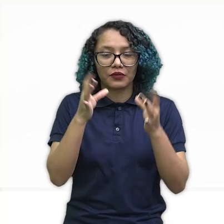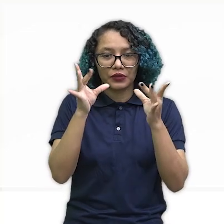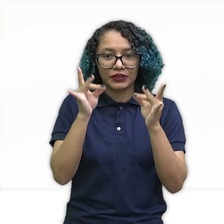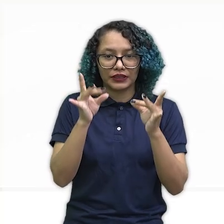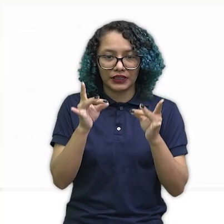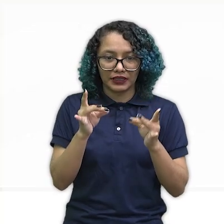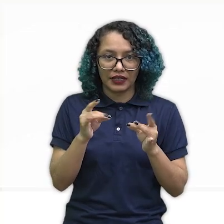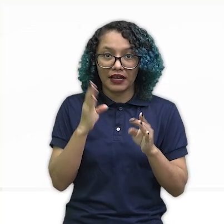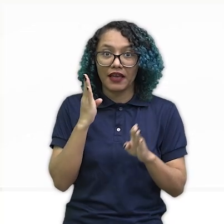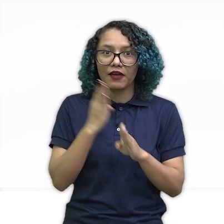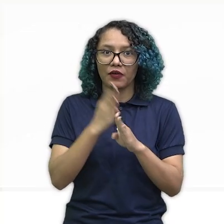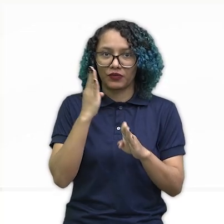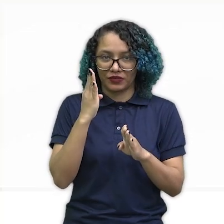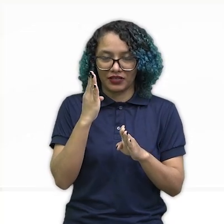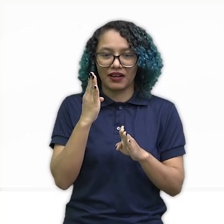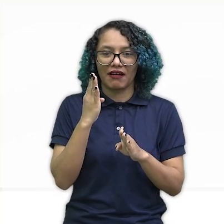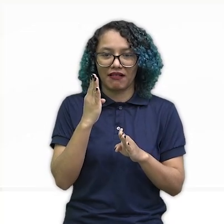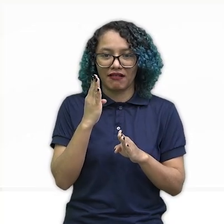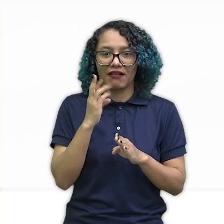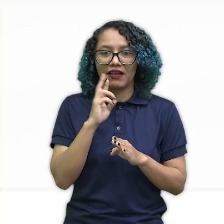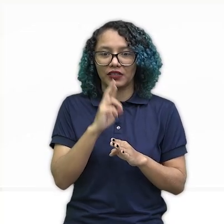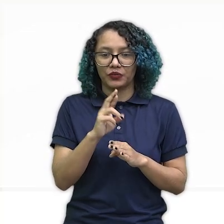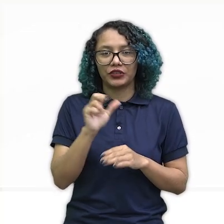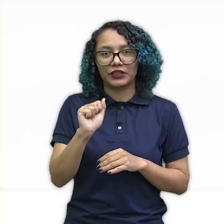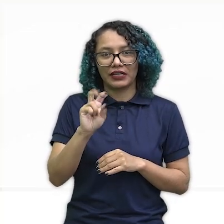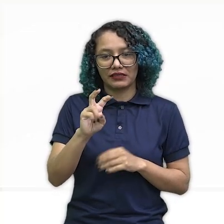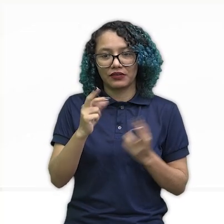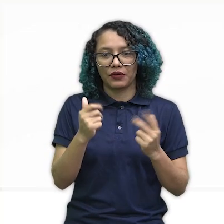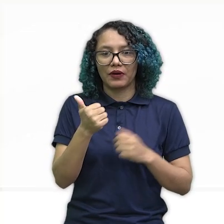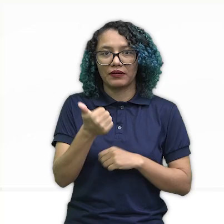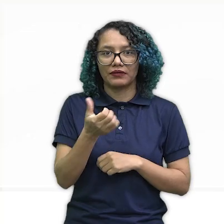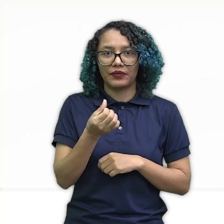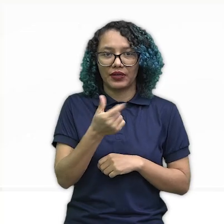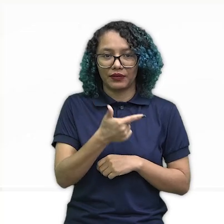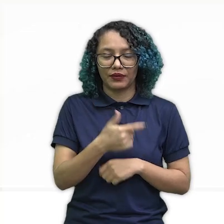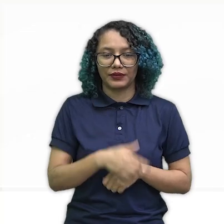chegar a esse resultado aí do A5 igual a